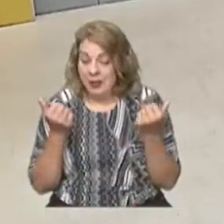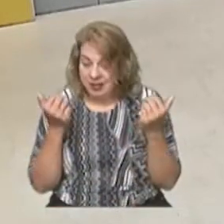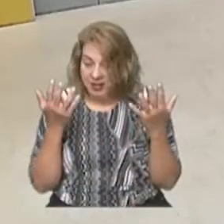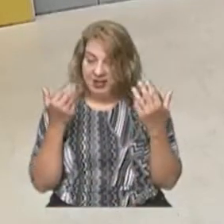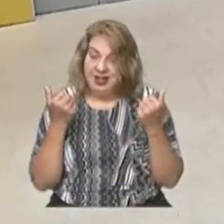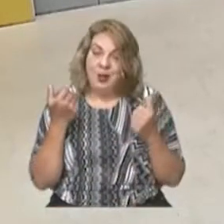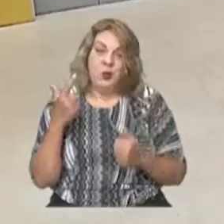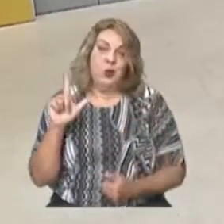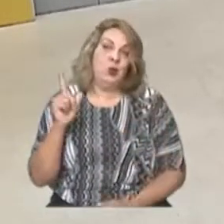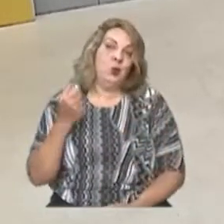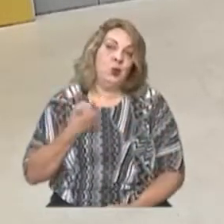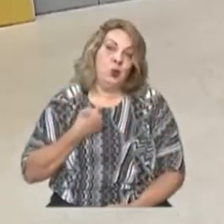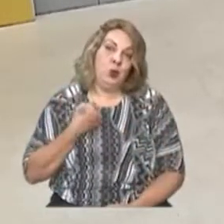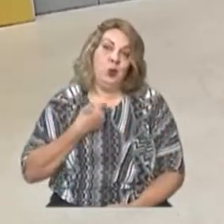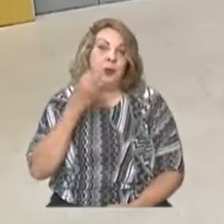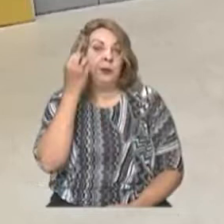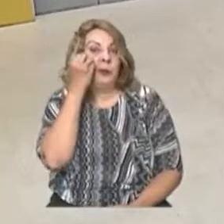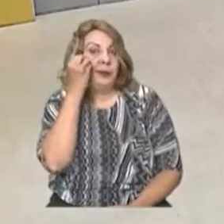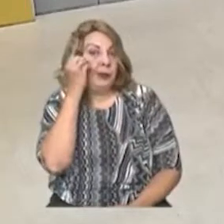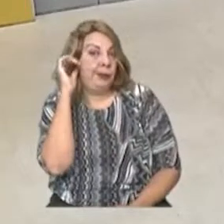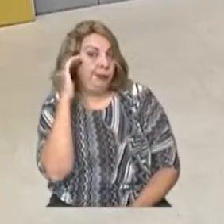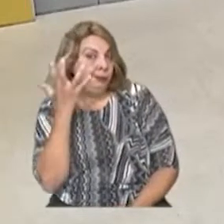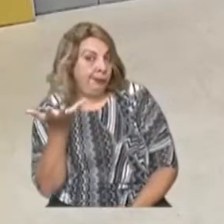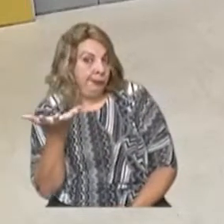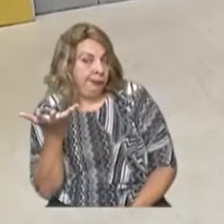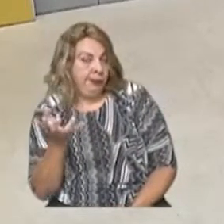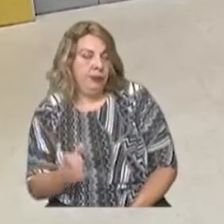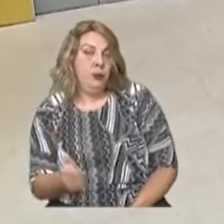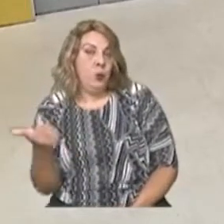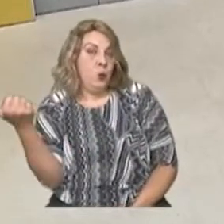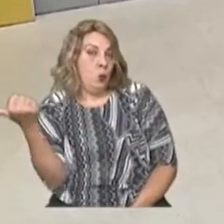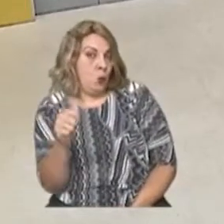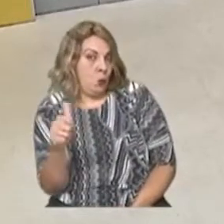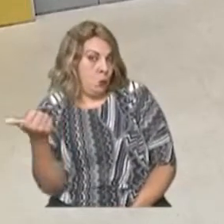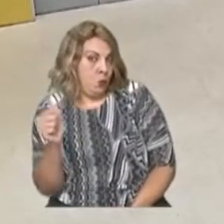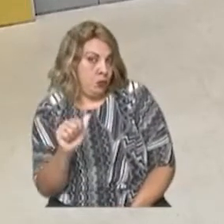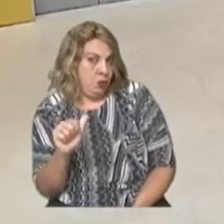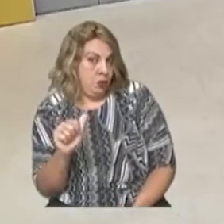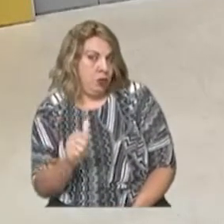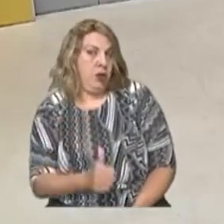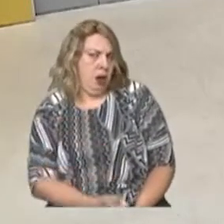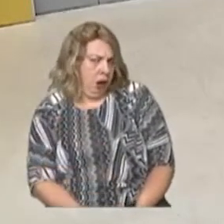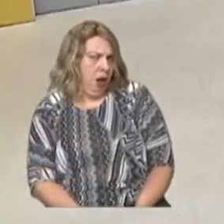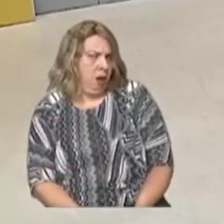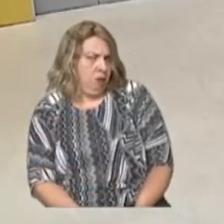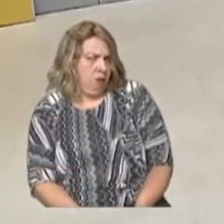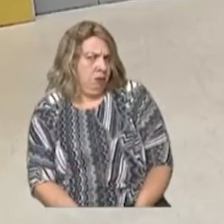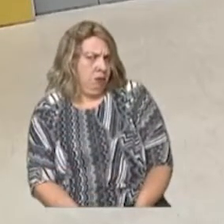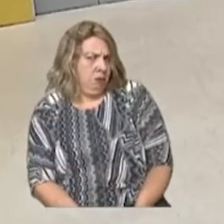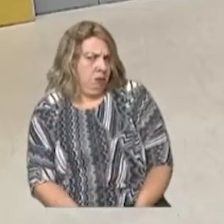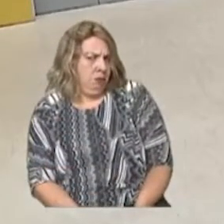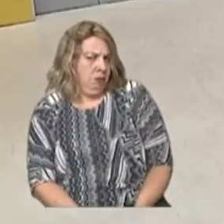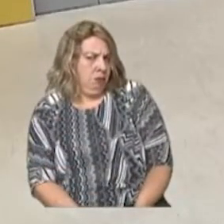bolinha chamando para ver qual é a decisiva. Saiu a bolinha de número 11. Decide o número 11?